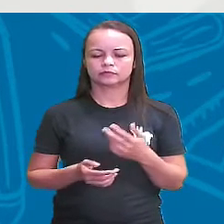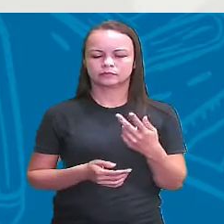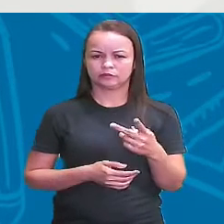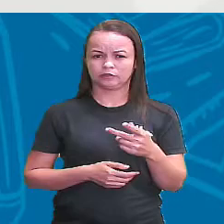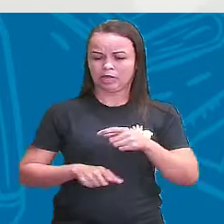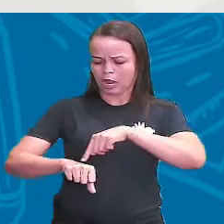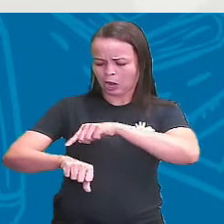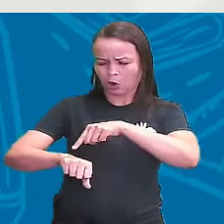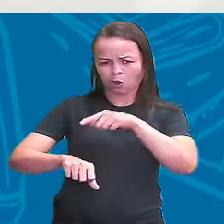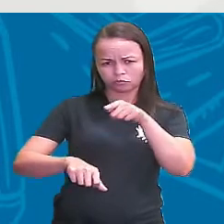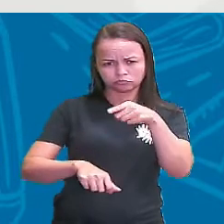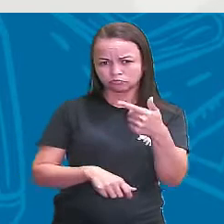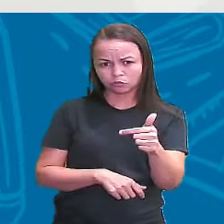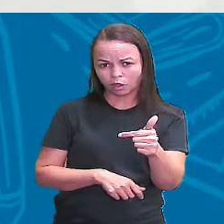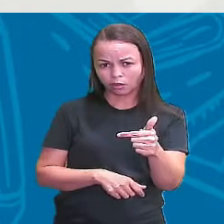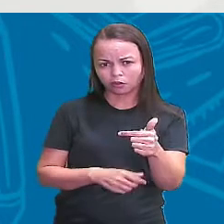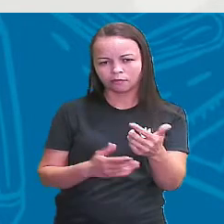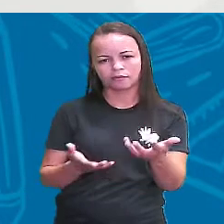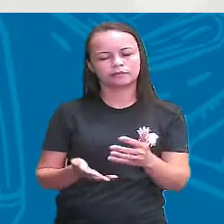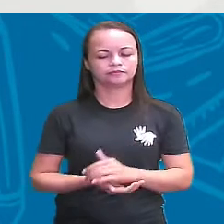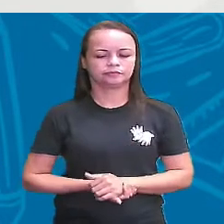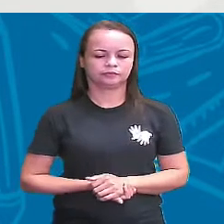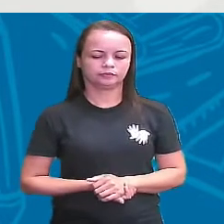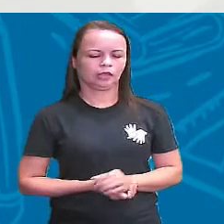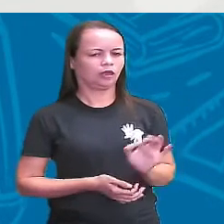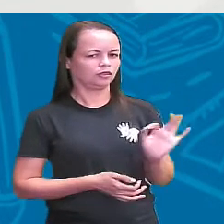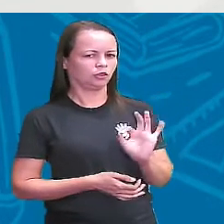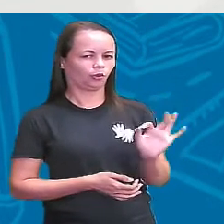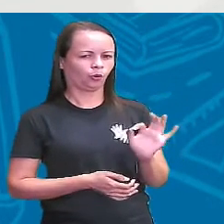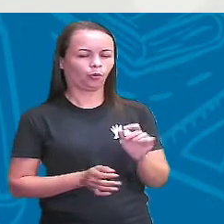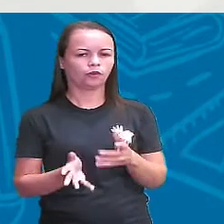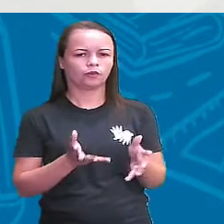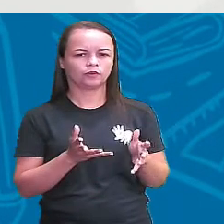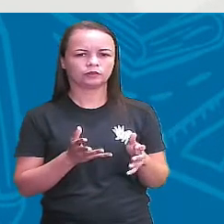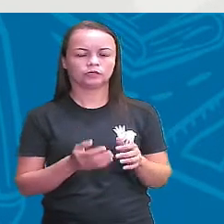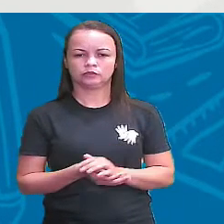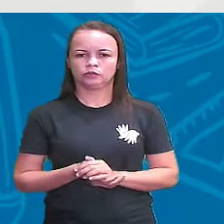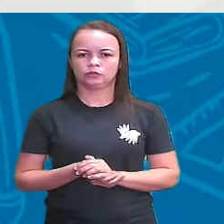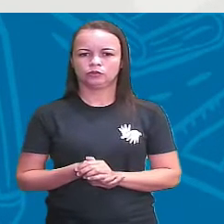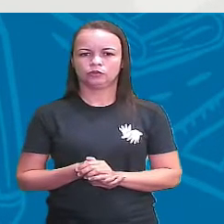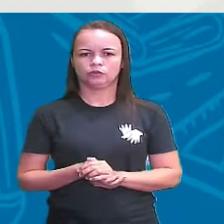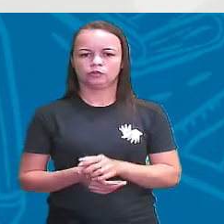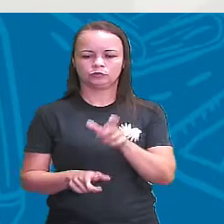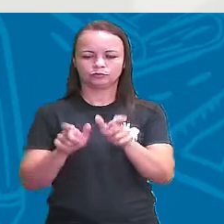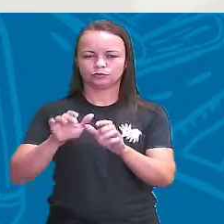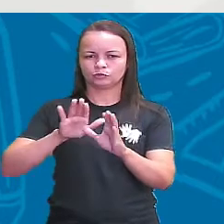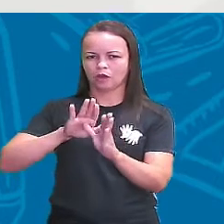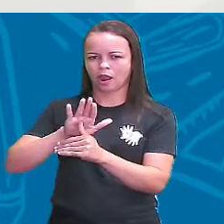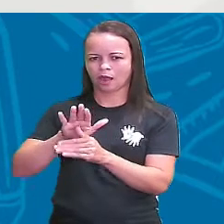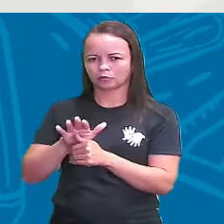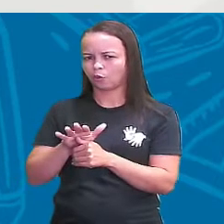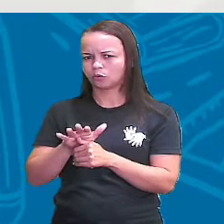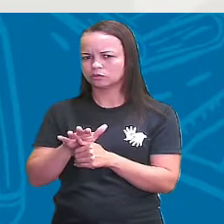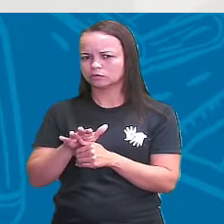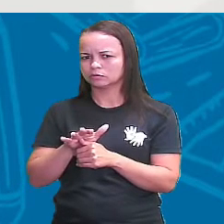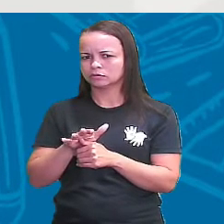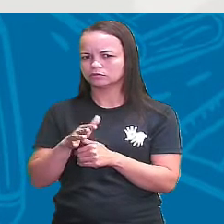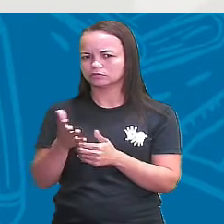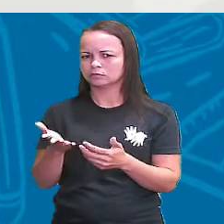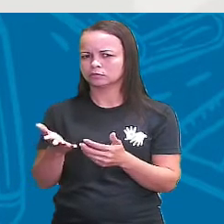o relógio? Aí a resposta, no. Unos ladrones. Como é que eu